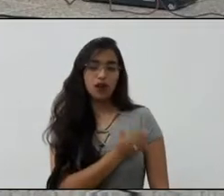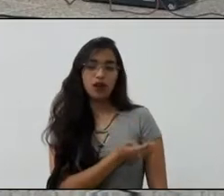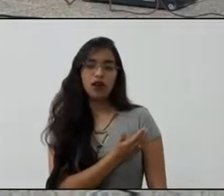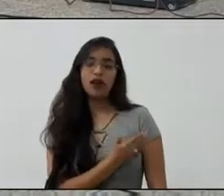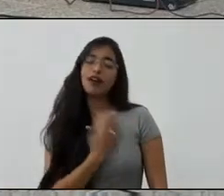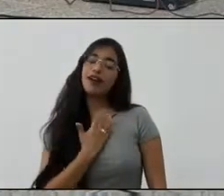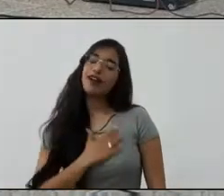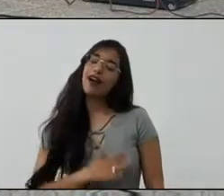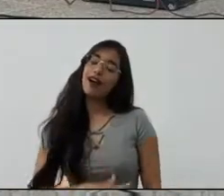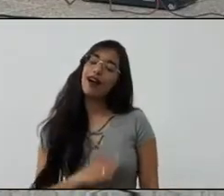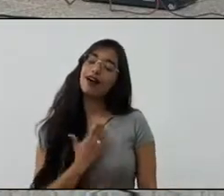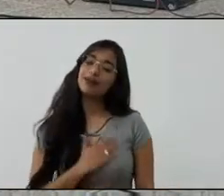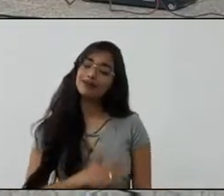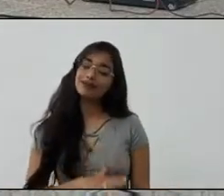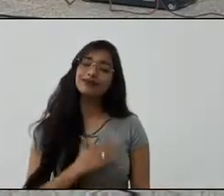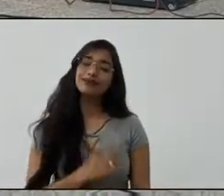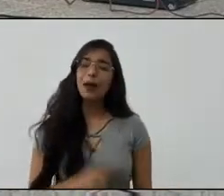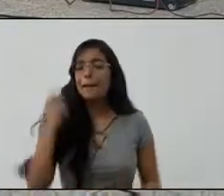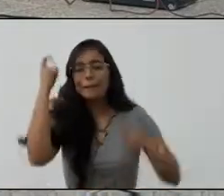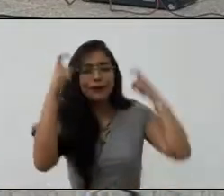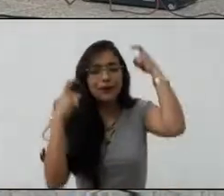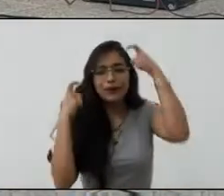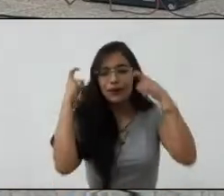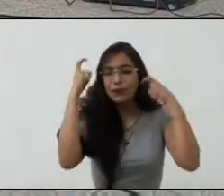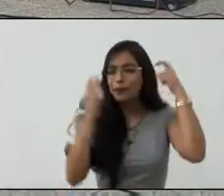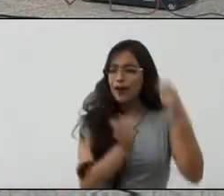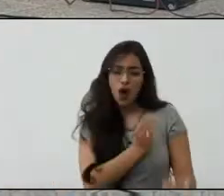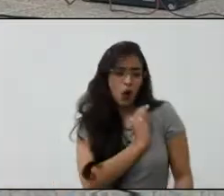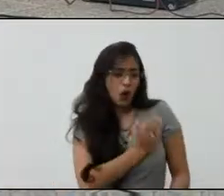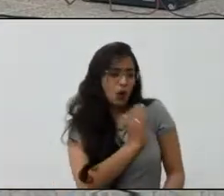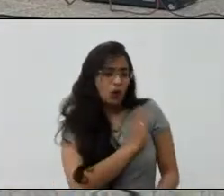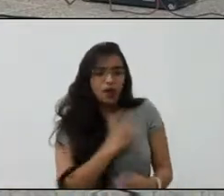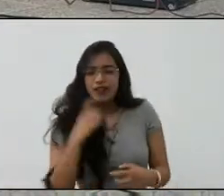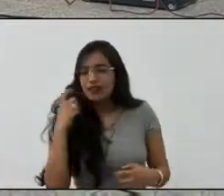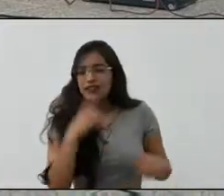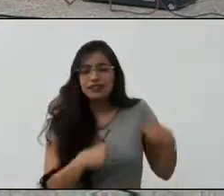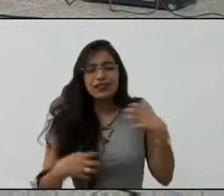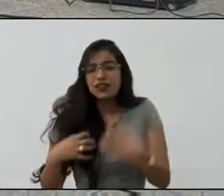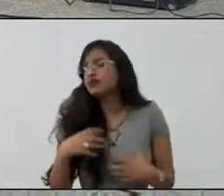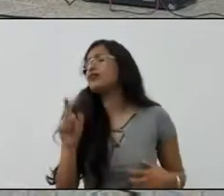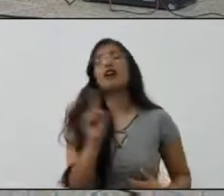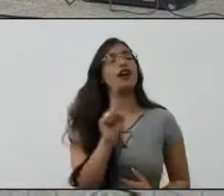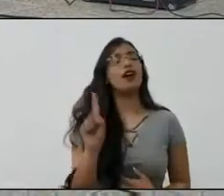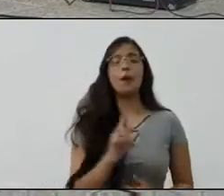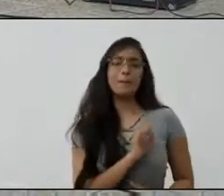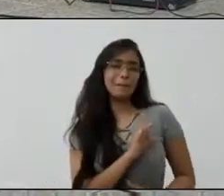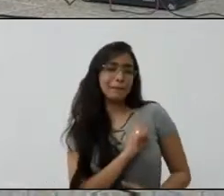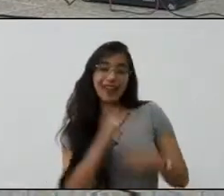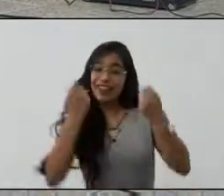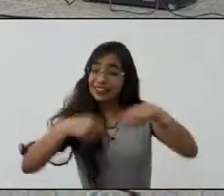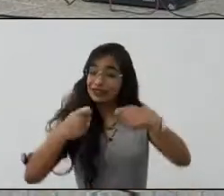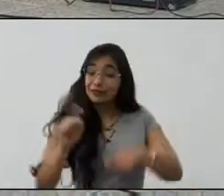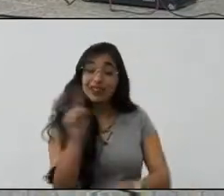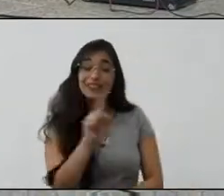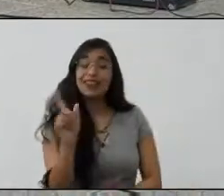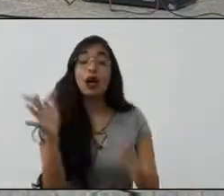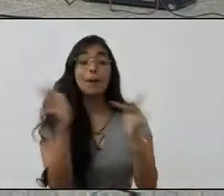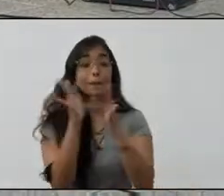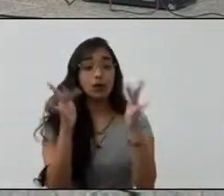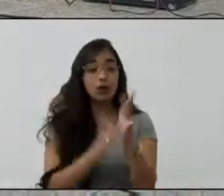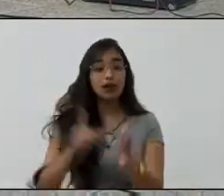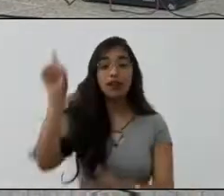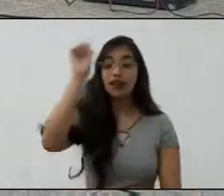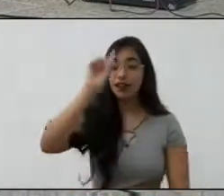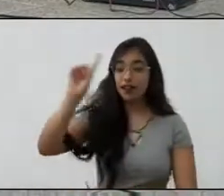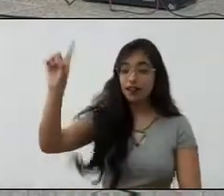se atemorize. Não preocupeis o vosso coração e não tenha medo, porque eu sou teu